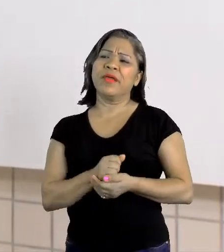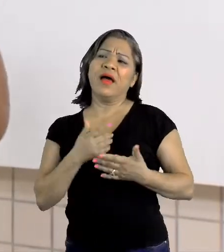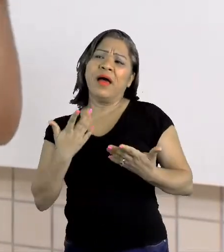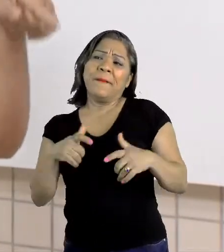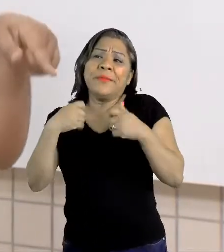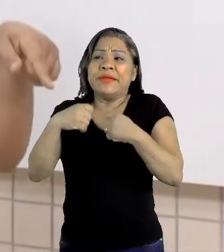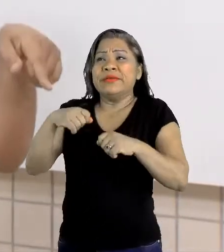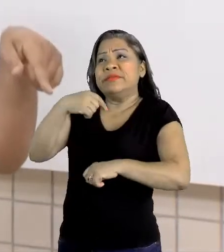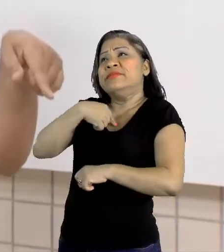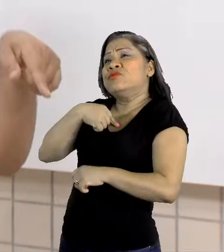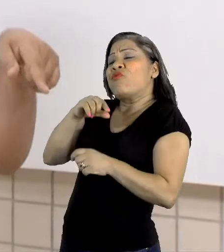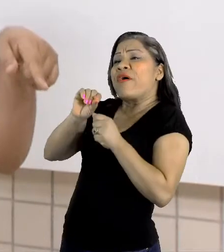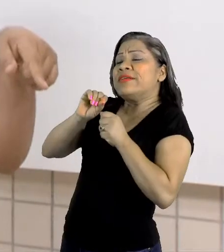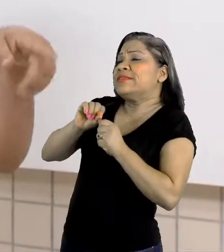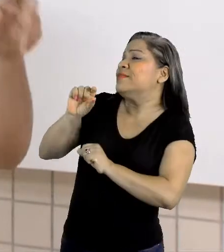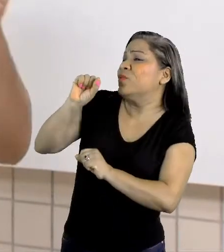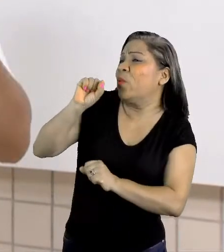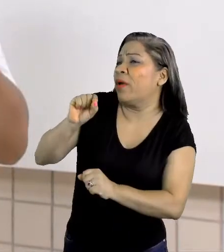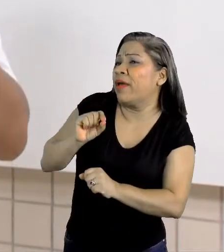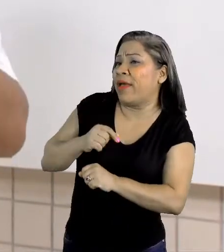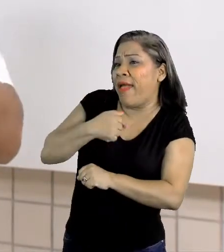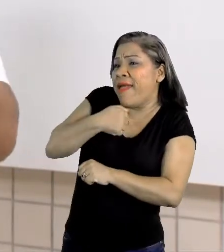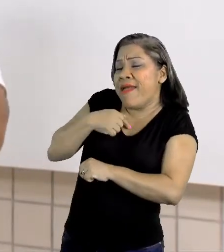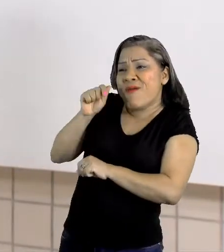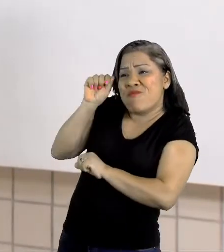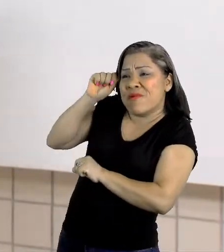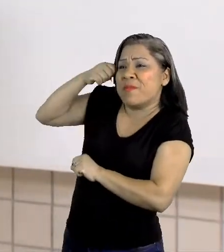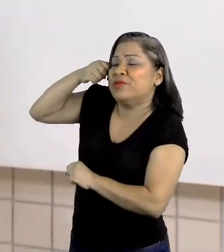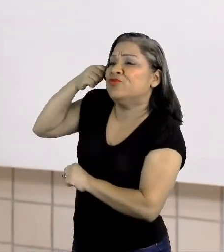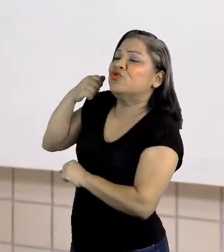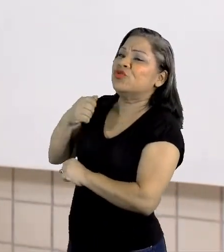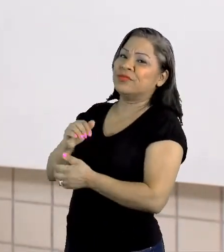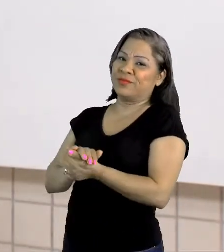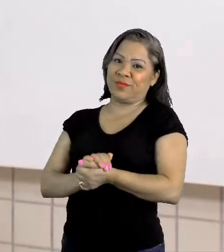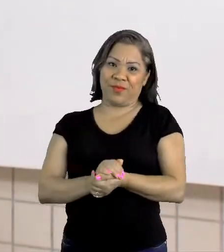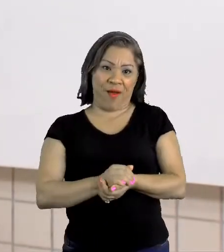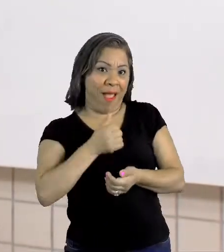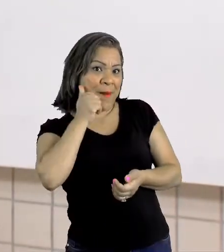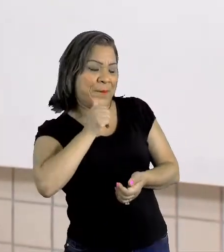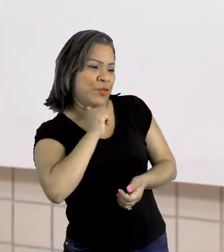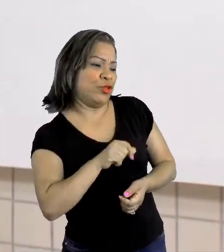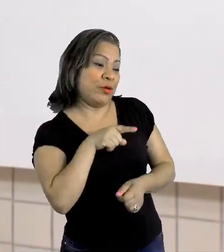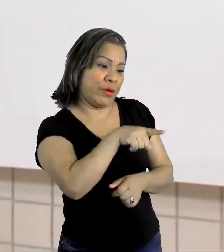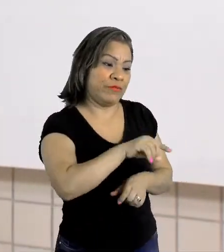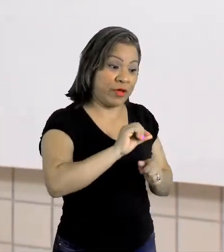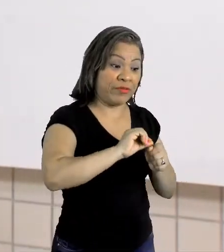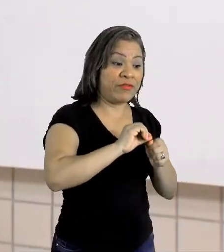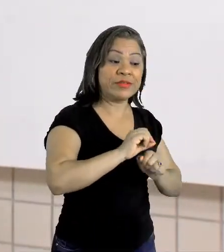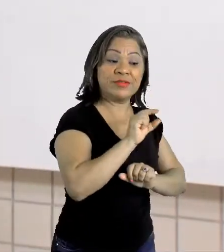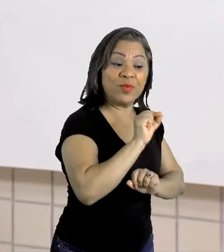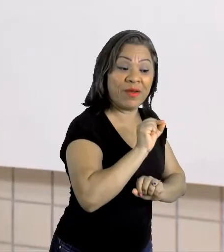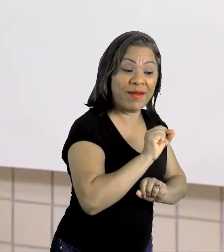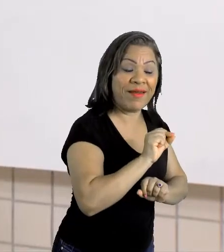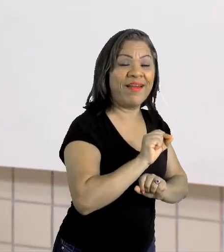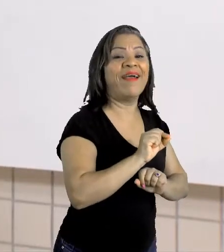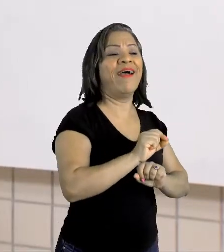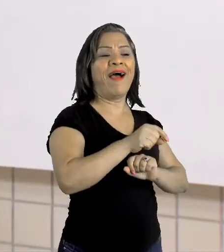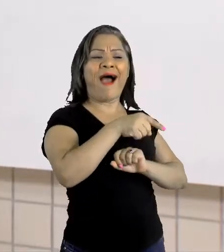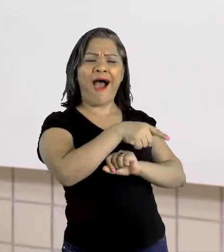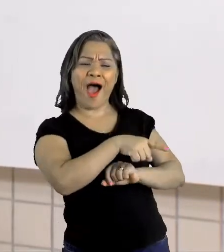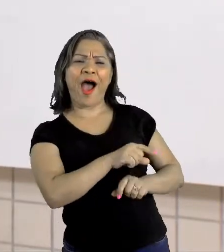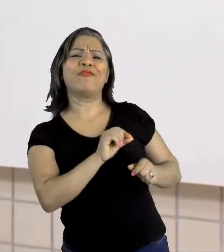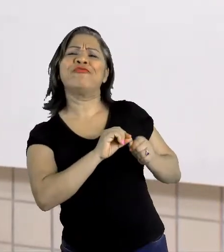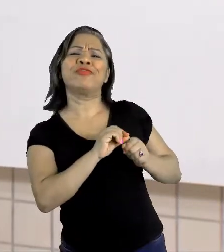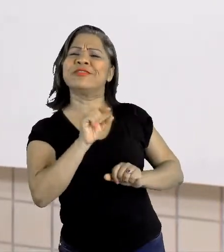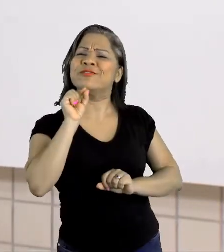ele ficar igual ela, pretinho. E aí ela dizia: ó, você tem que fazer isso. Então, o que ele fazia?